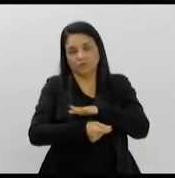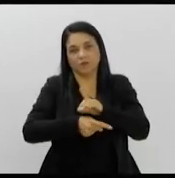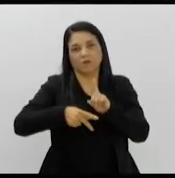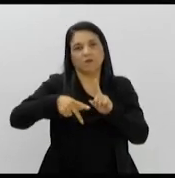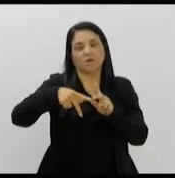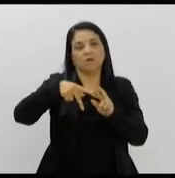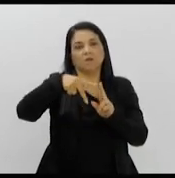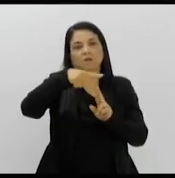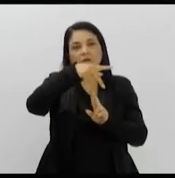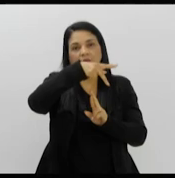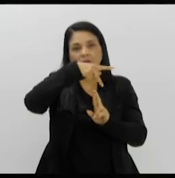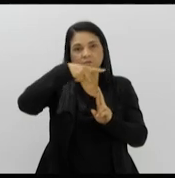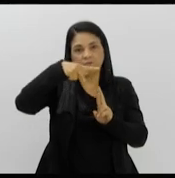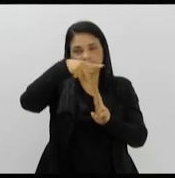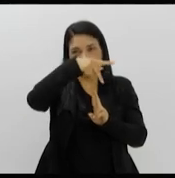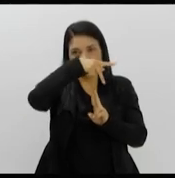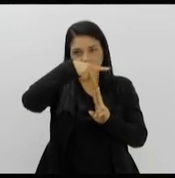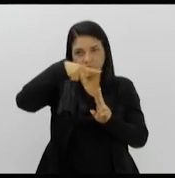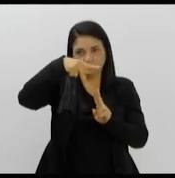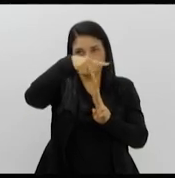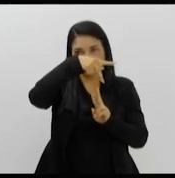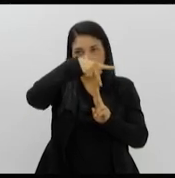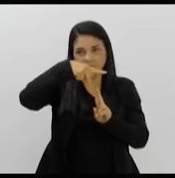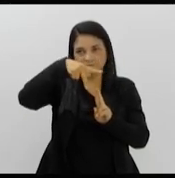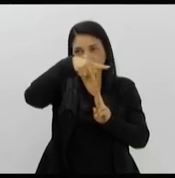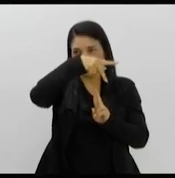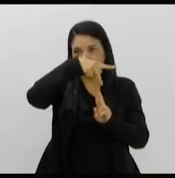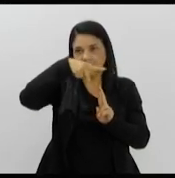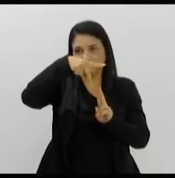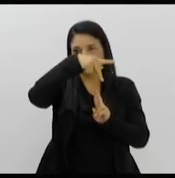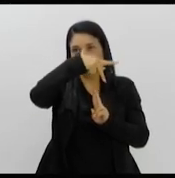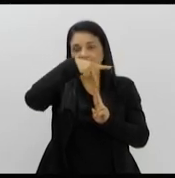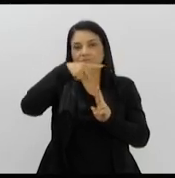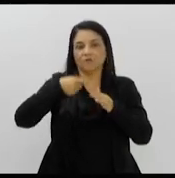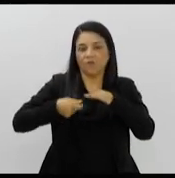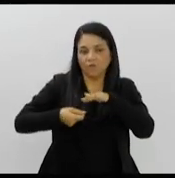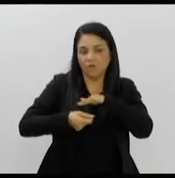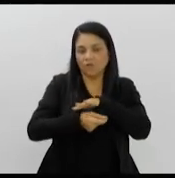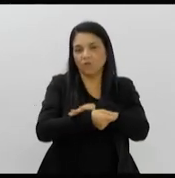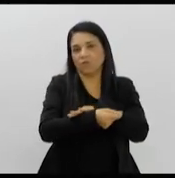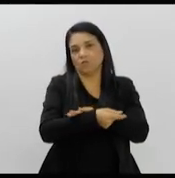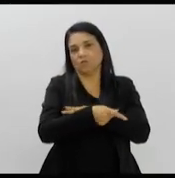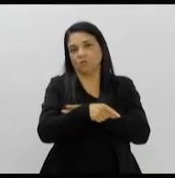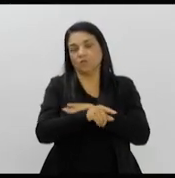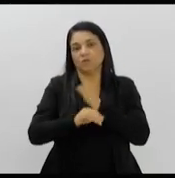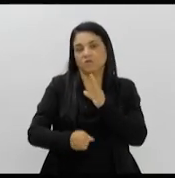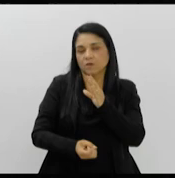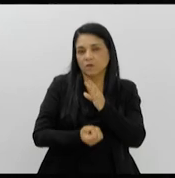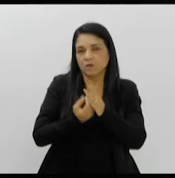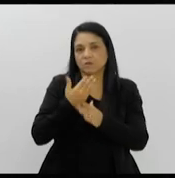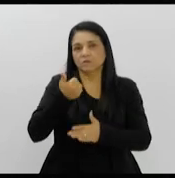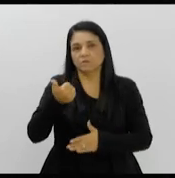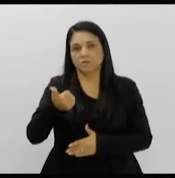previdência o famoso fundo financeiro que foi criado em